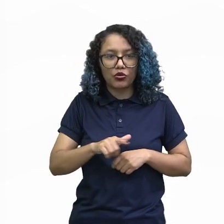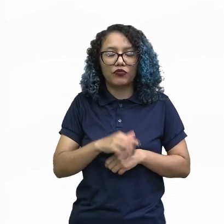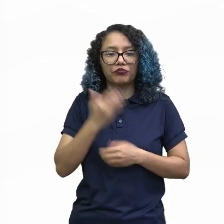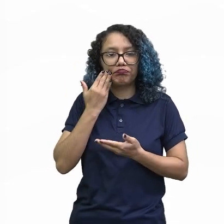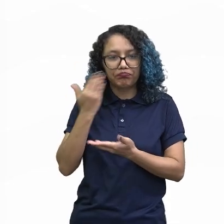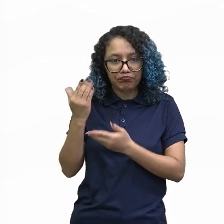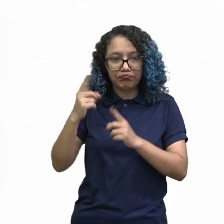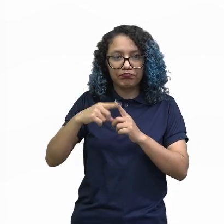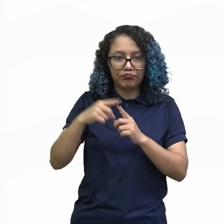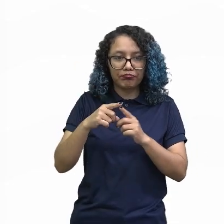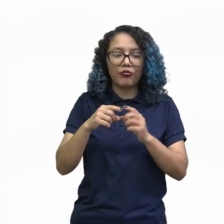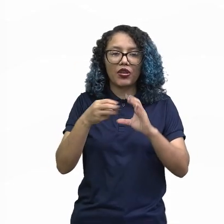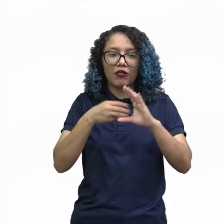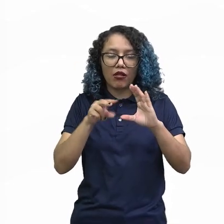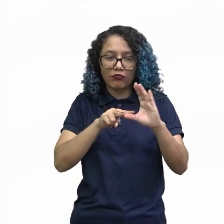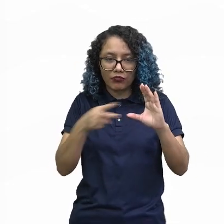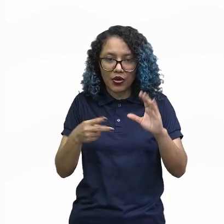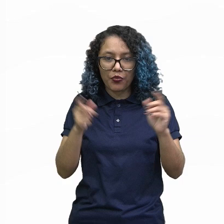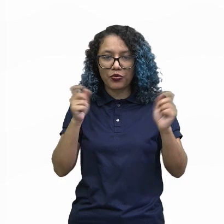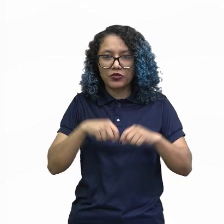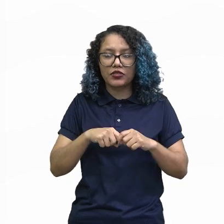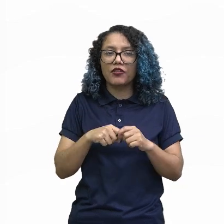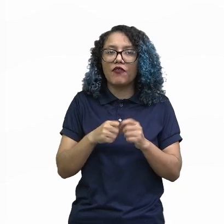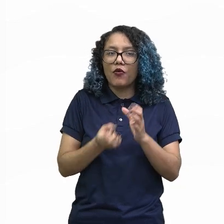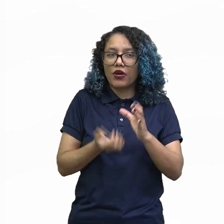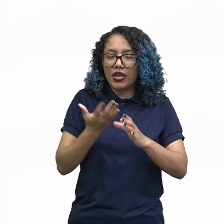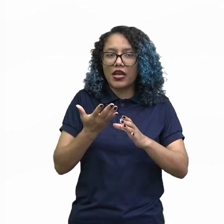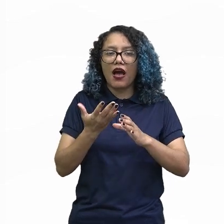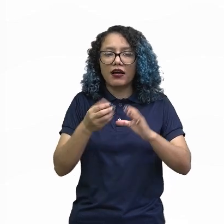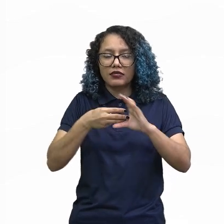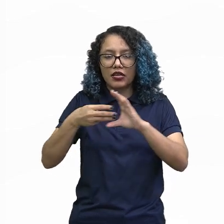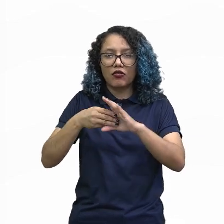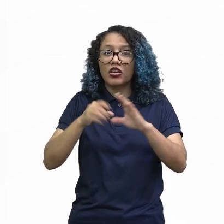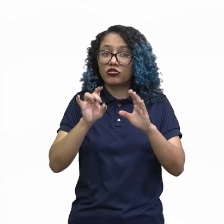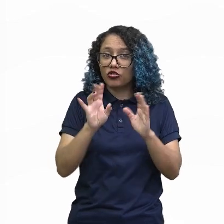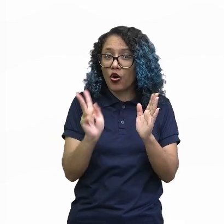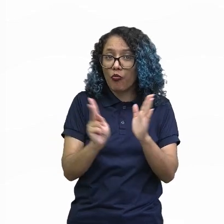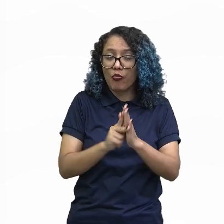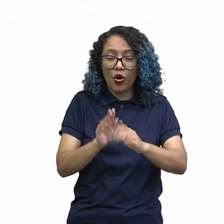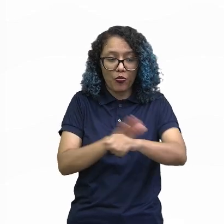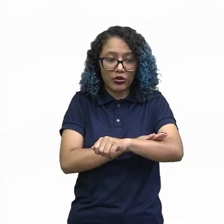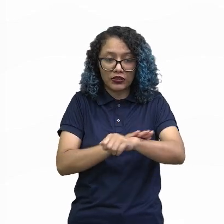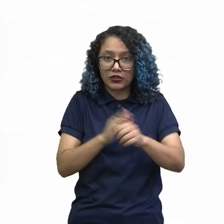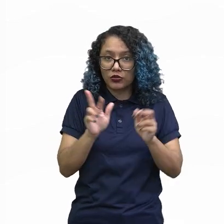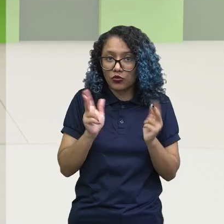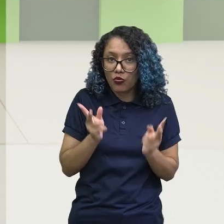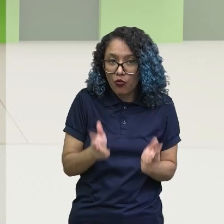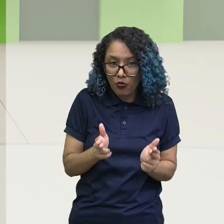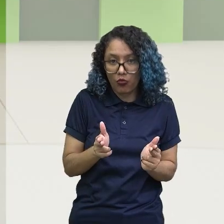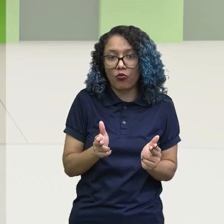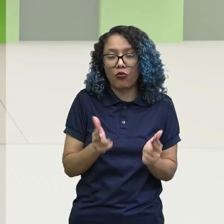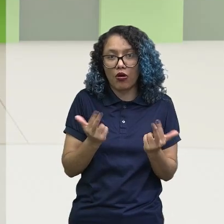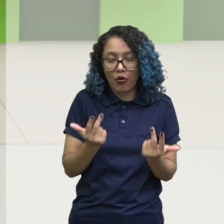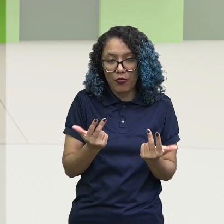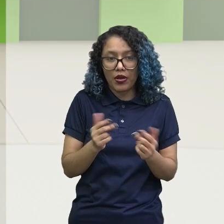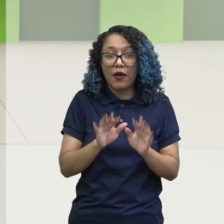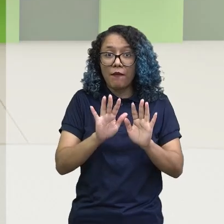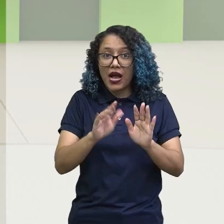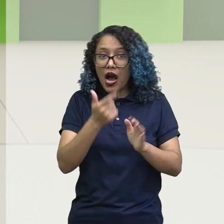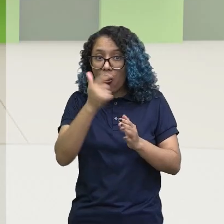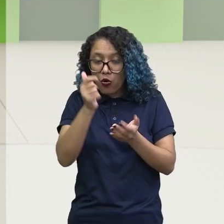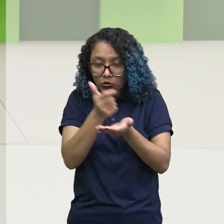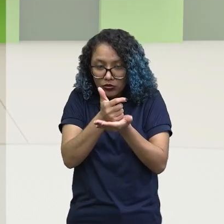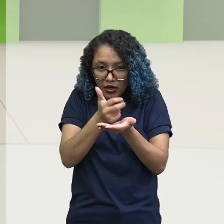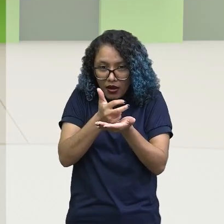são capazes apenas de gerar células do tecido que originário. Aquelas células embrionárias, como o nome já diz, olha,